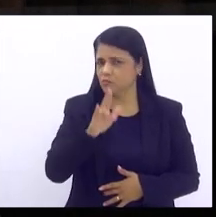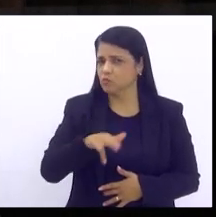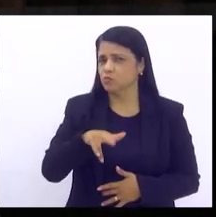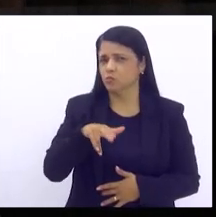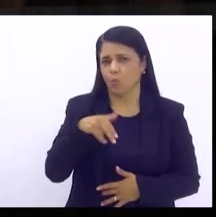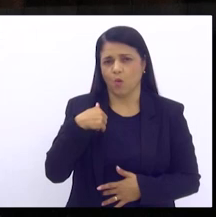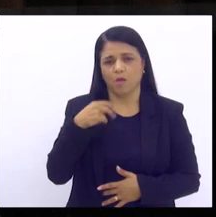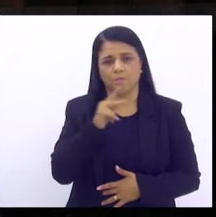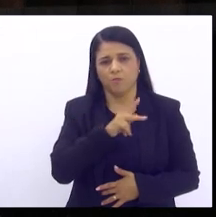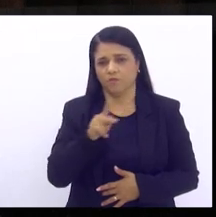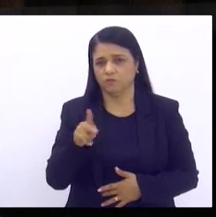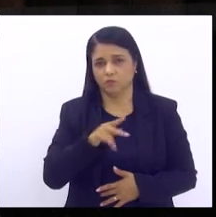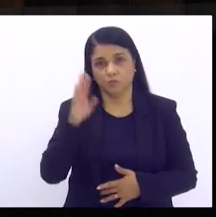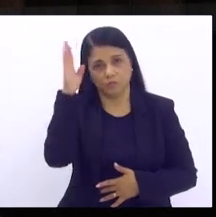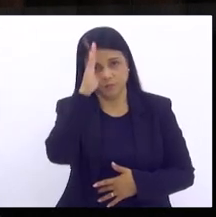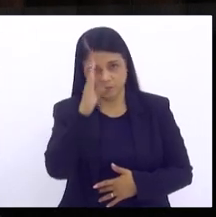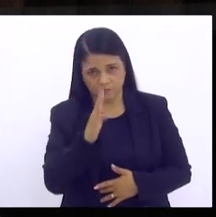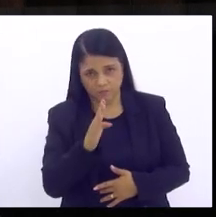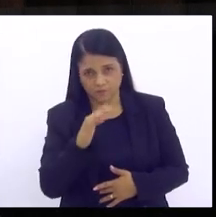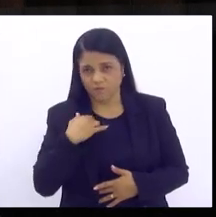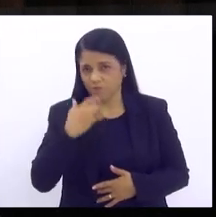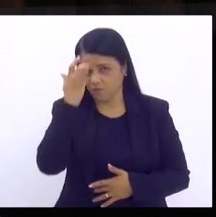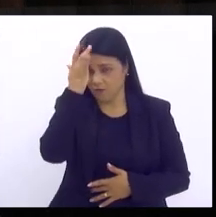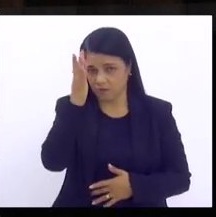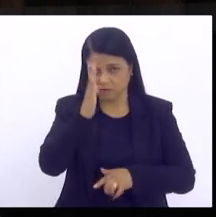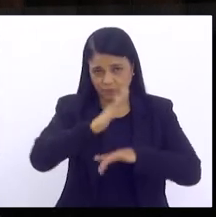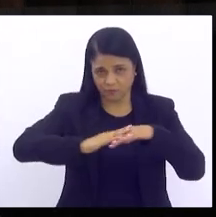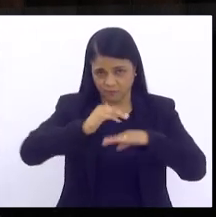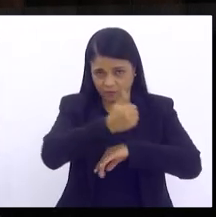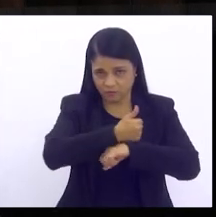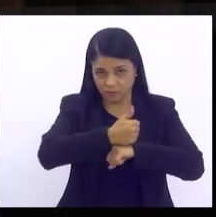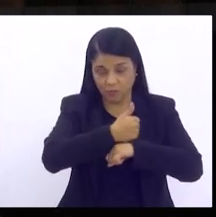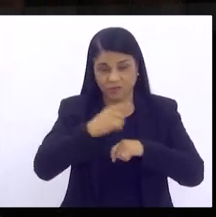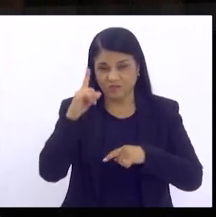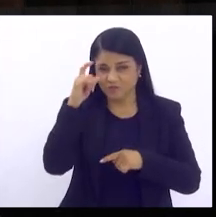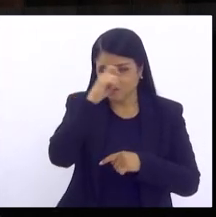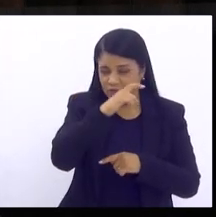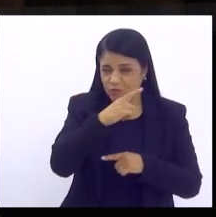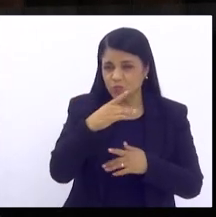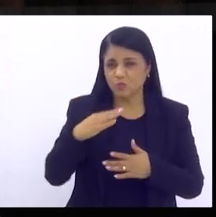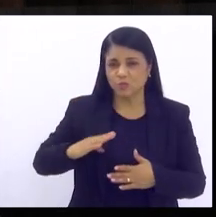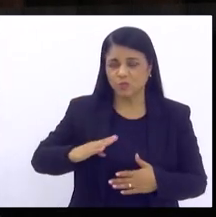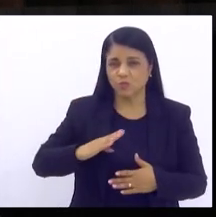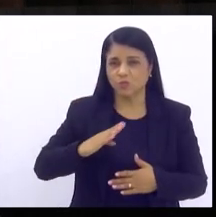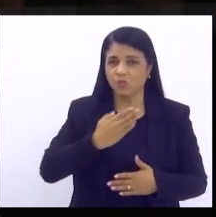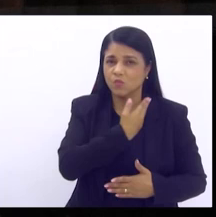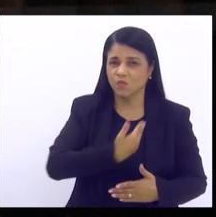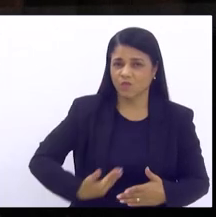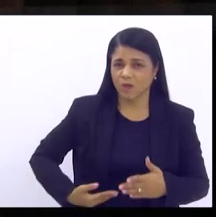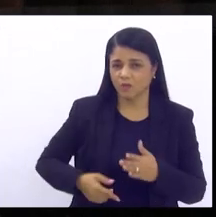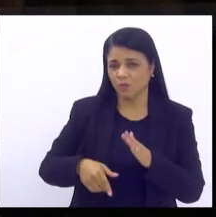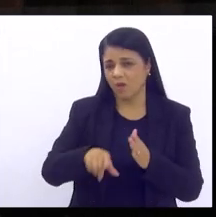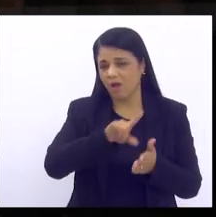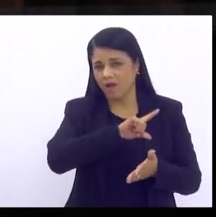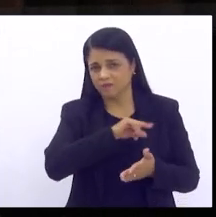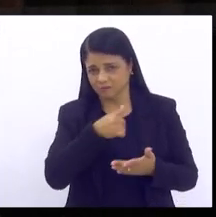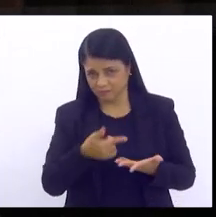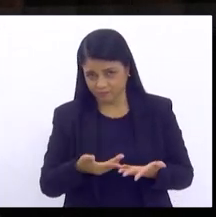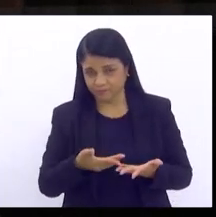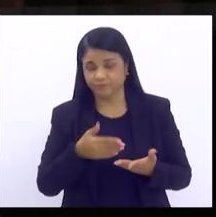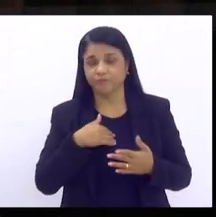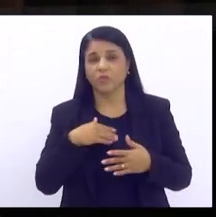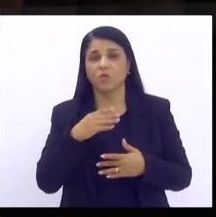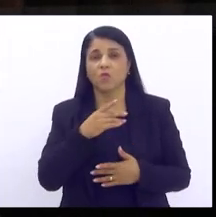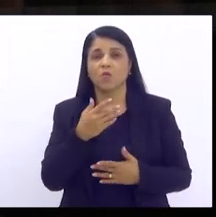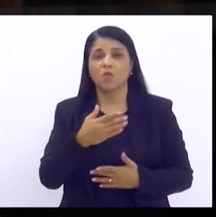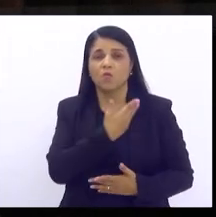professora nesse país, mas nunca foi tão difícil como no governo anterior. No âmbito do governo federal, a gente